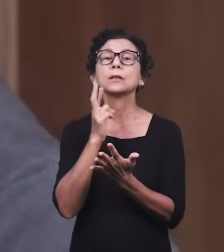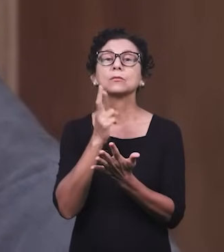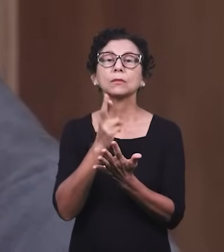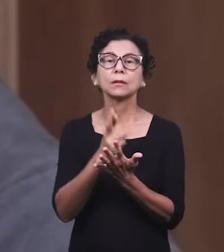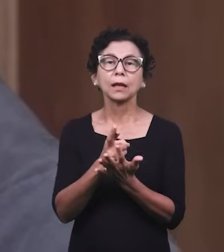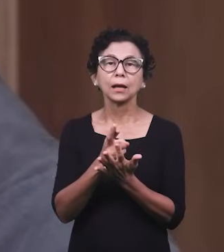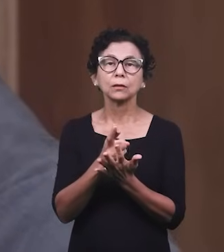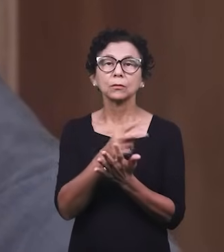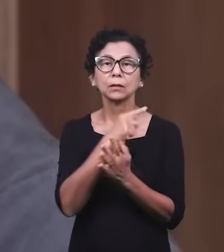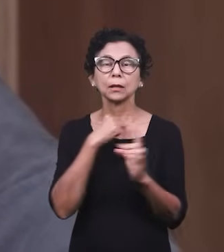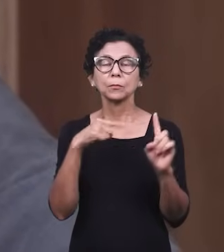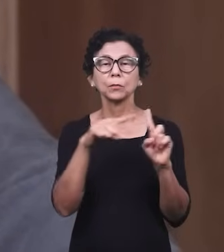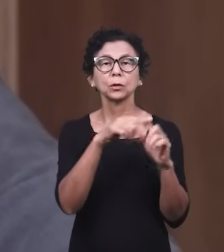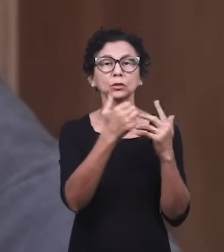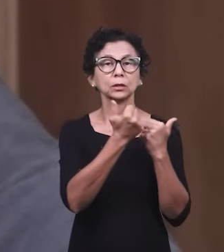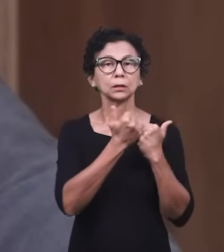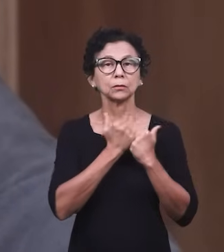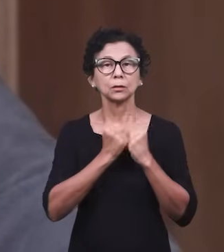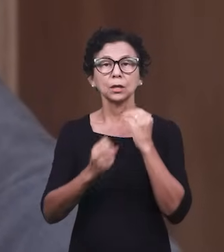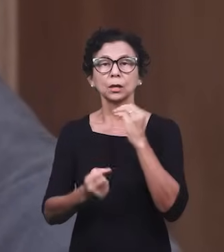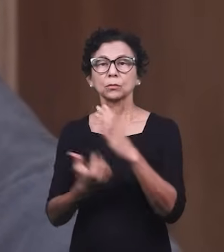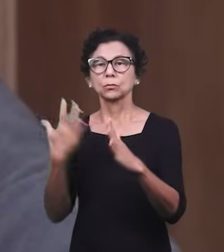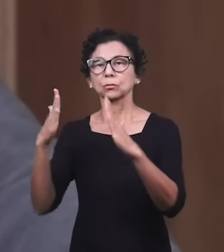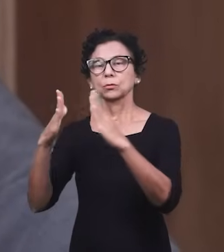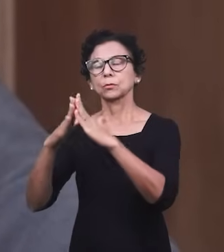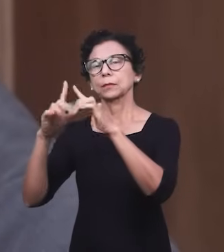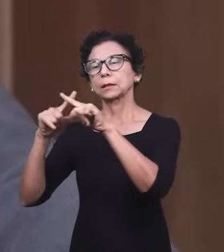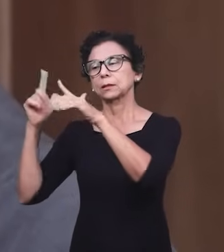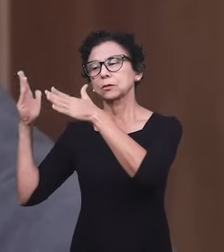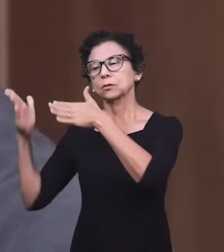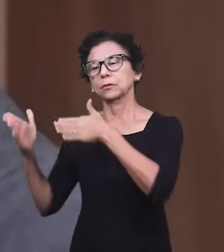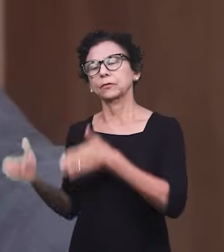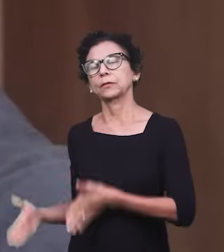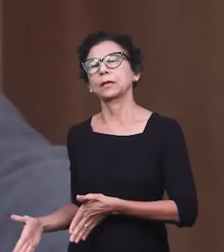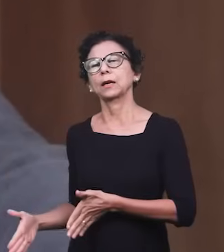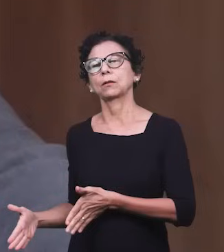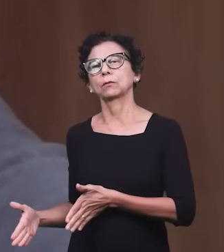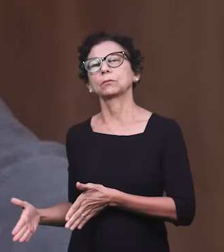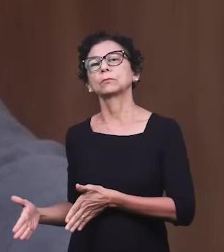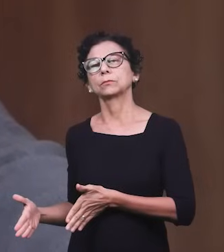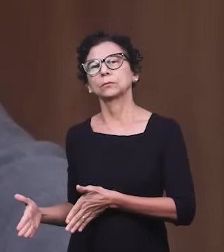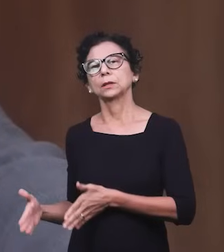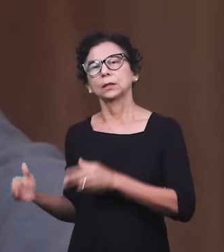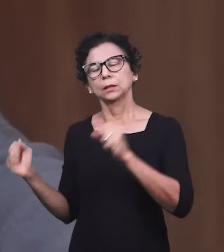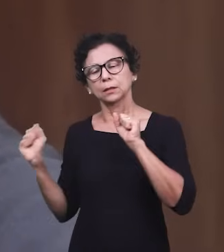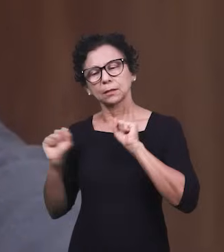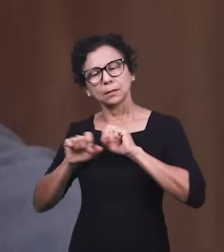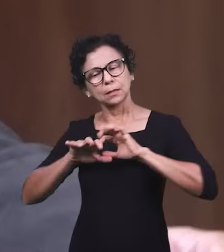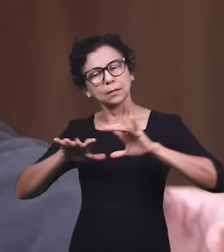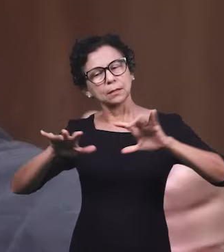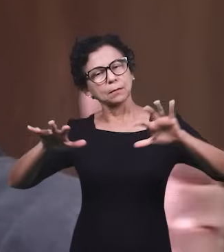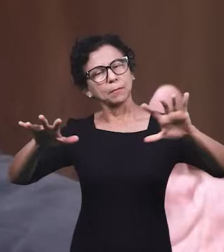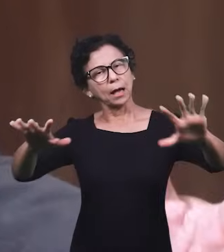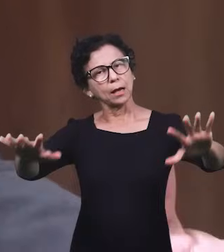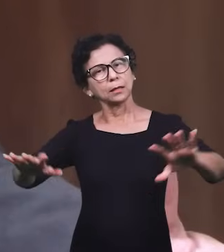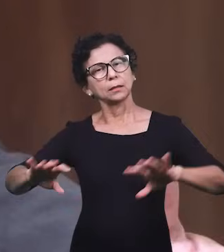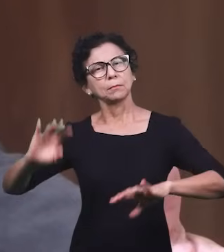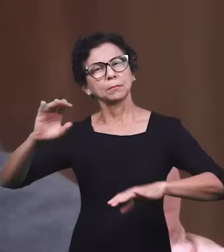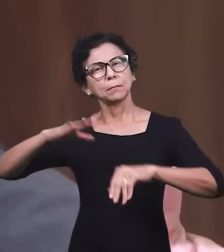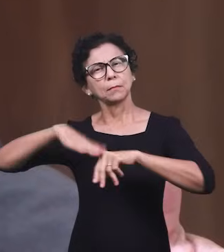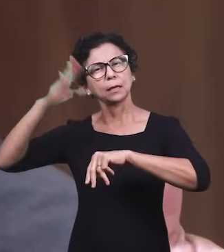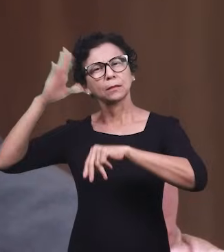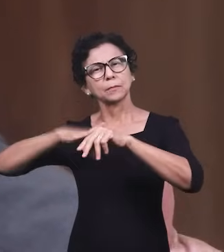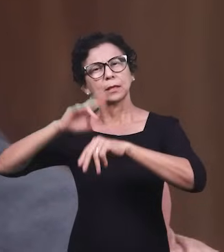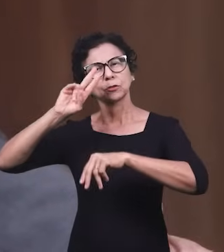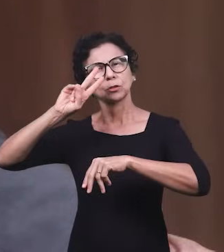surge através do sacrifício do Senhor Jesus essa igreja surge e caminha com o fruto que vem a mais 2000